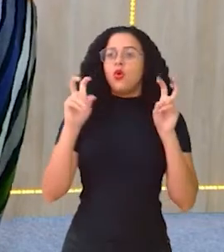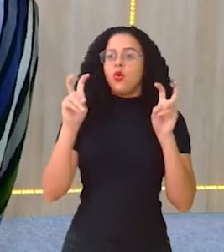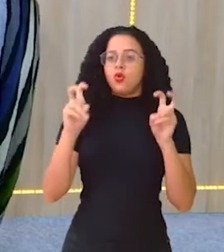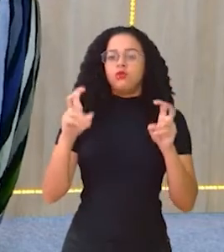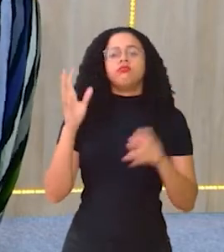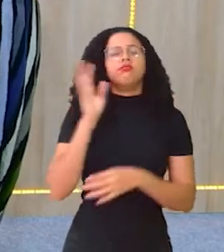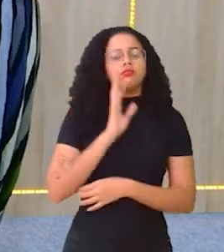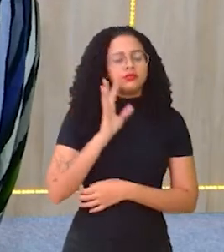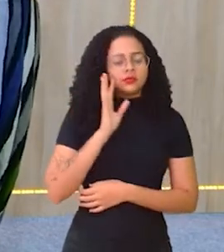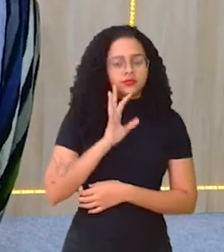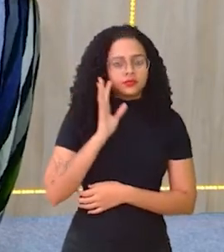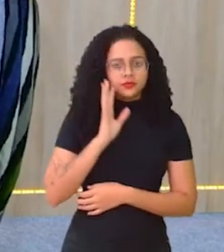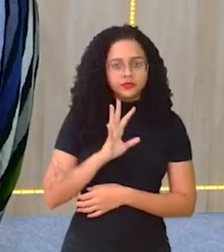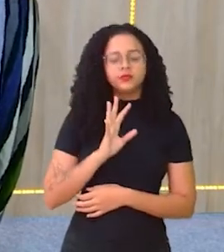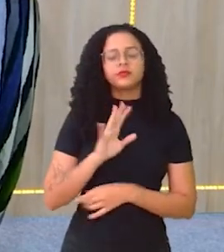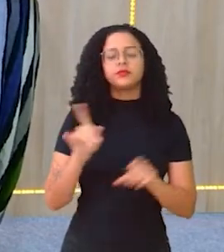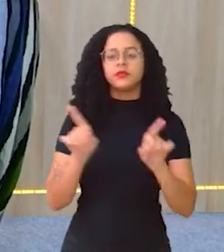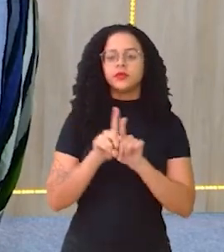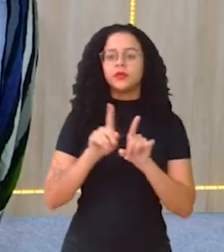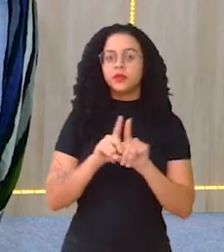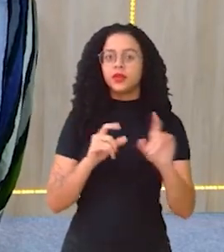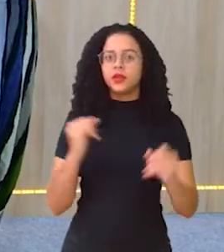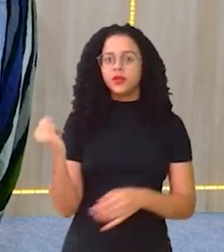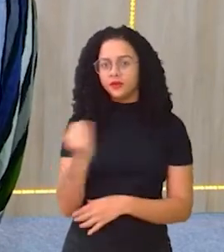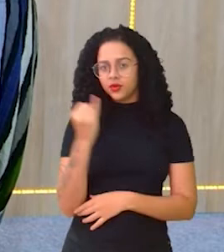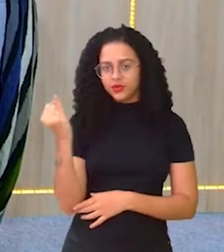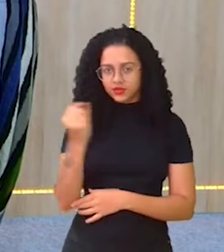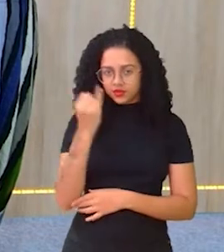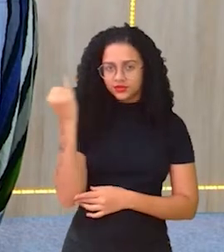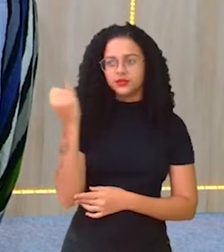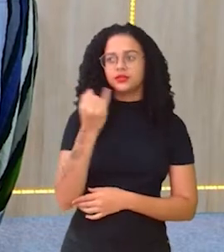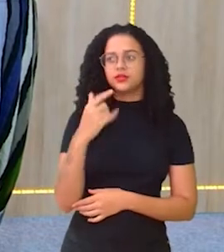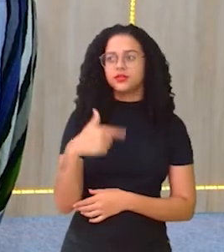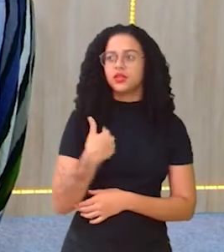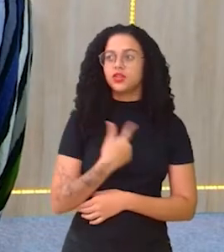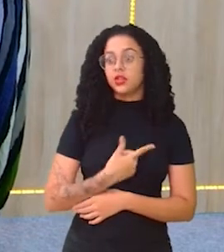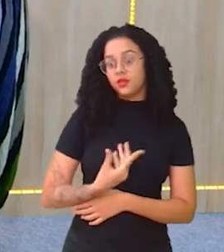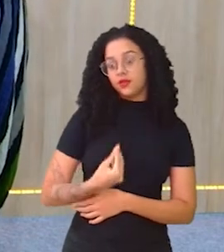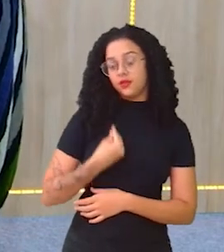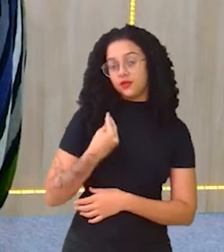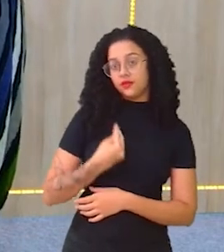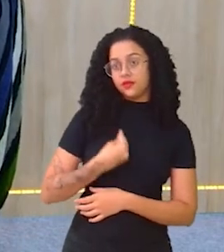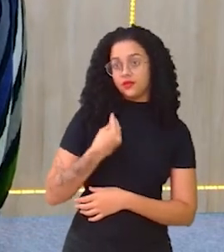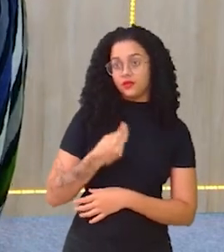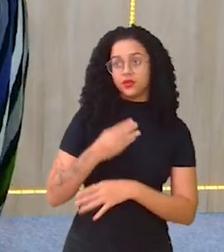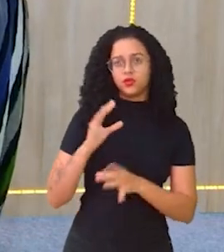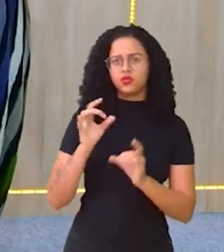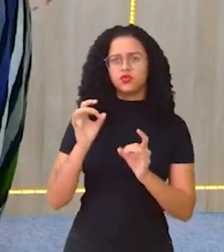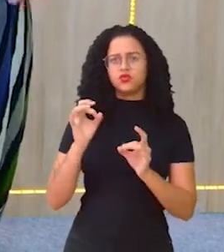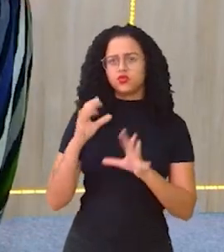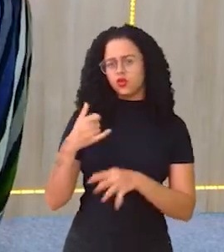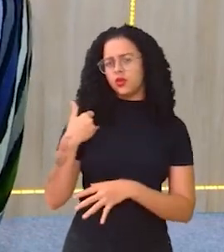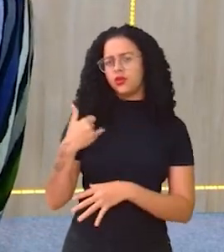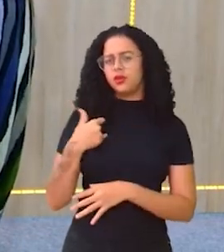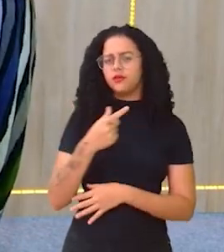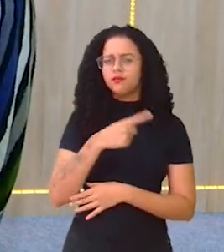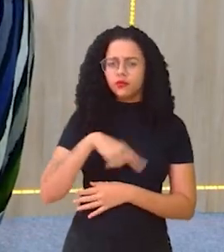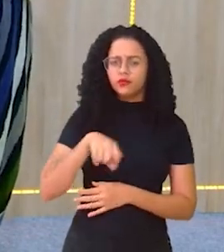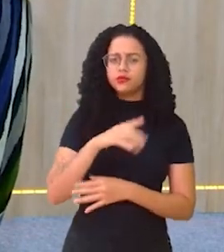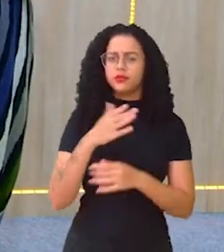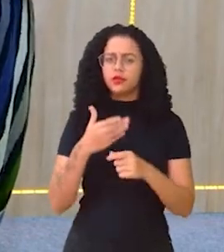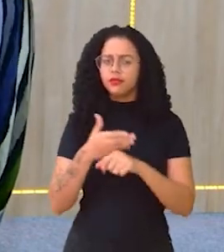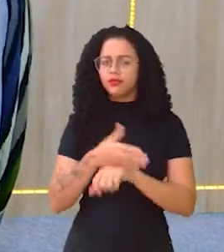super bacana e super importante de a gente vivenciar. Não só na idade de vocês que estão agora